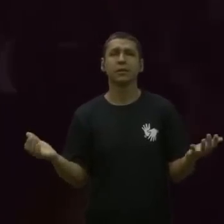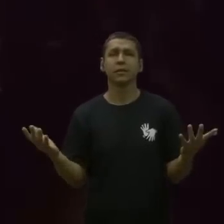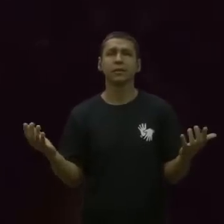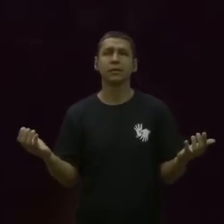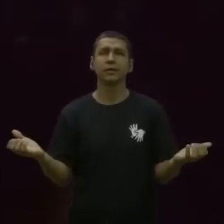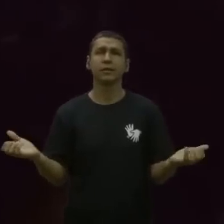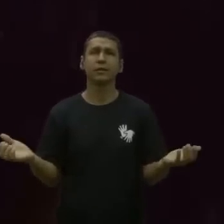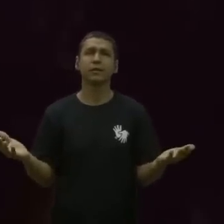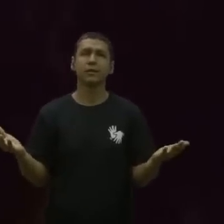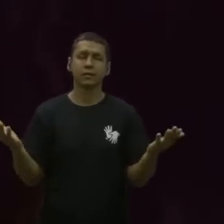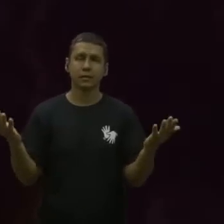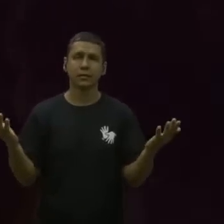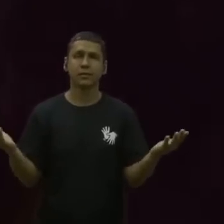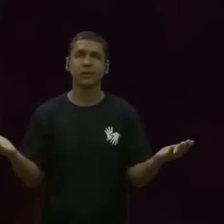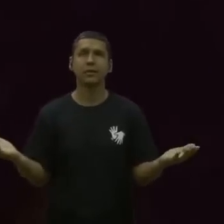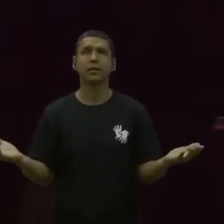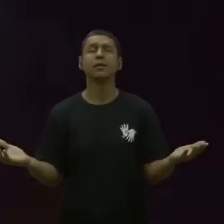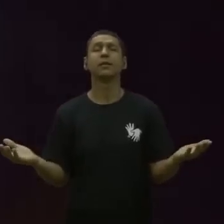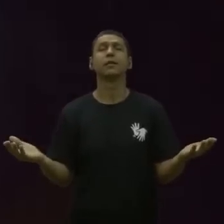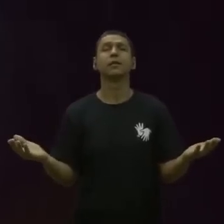Lamancho, rebanaragas.